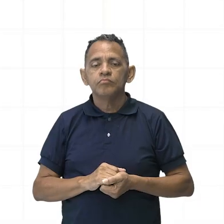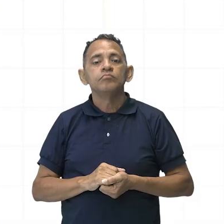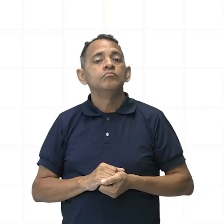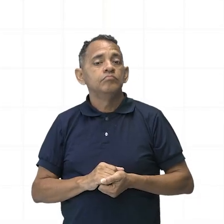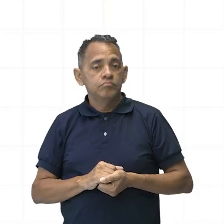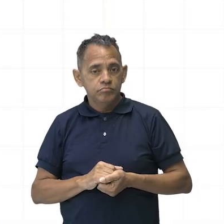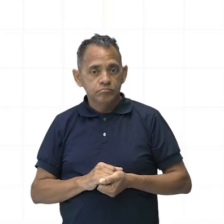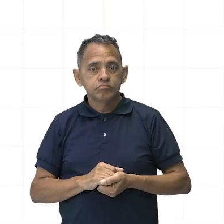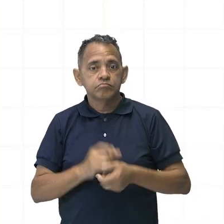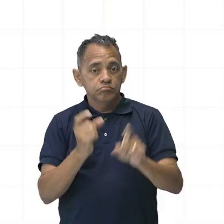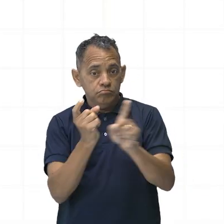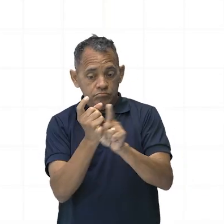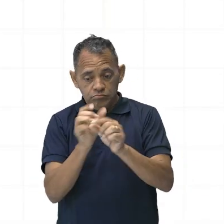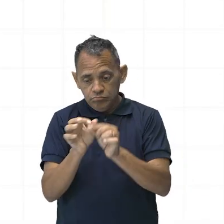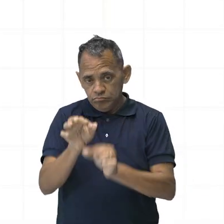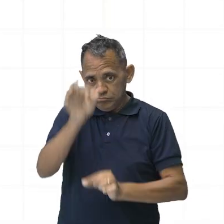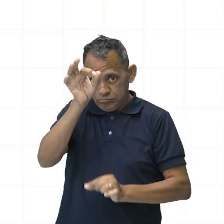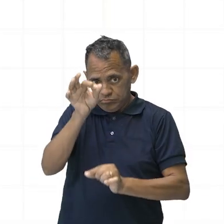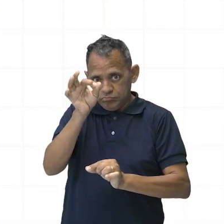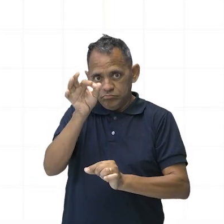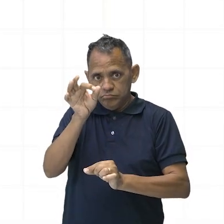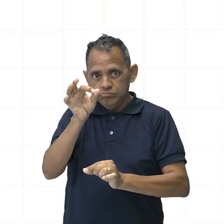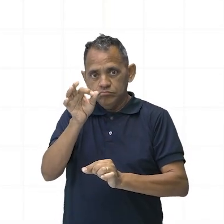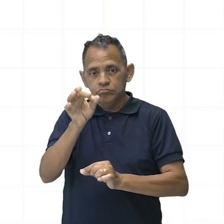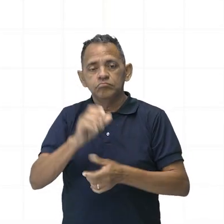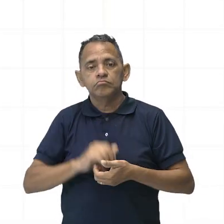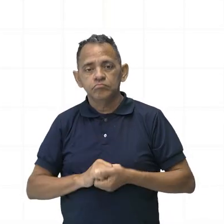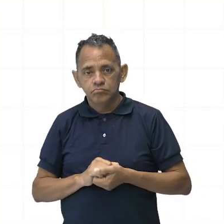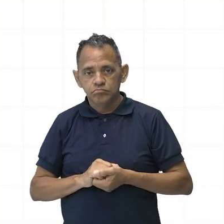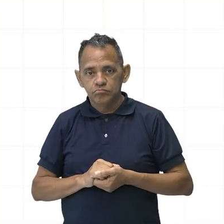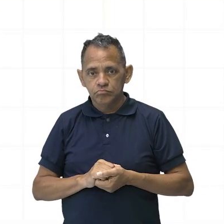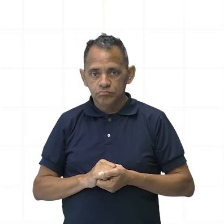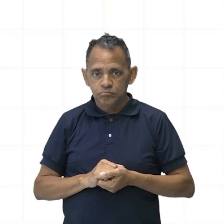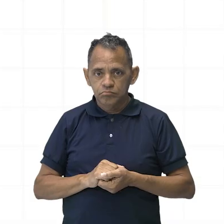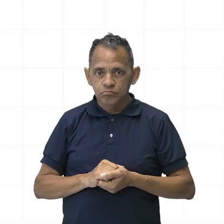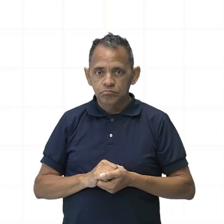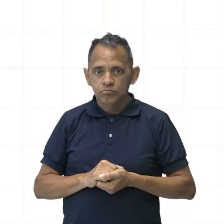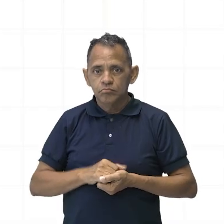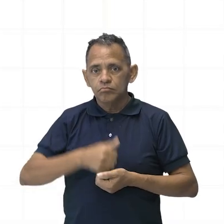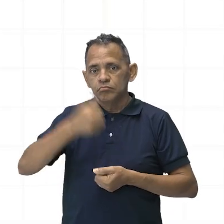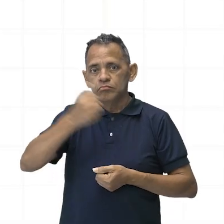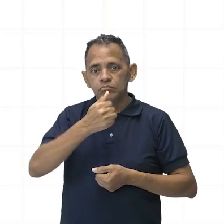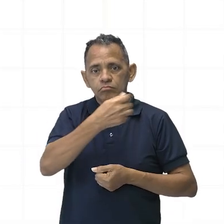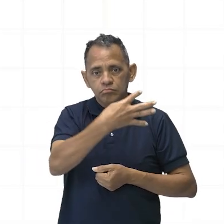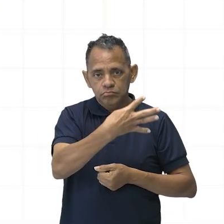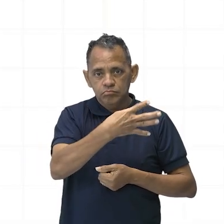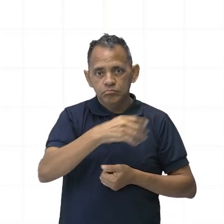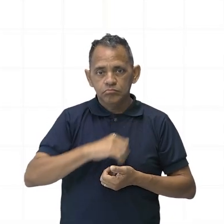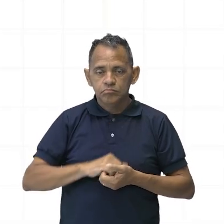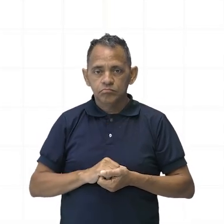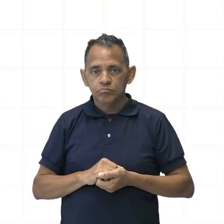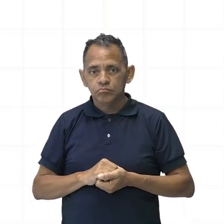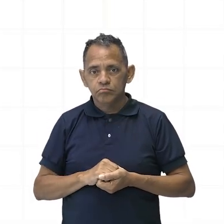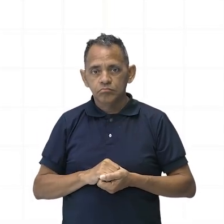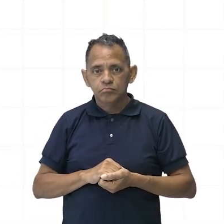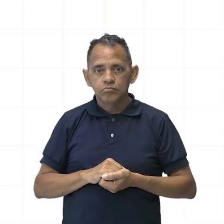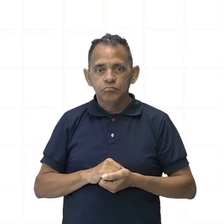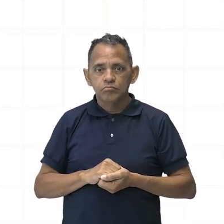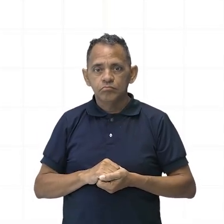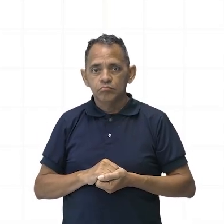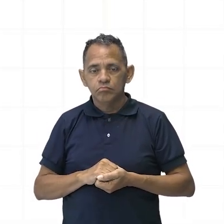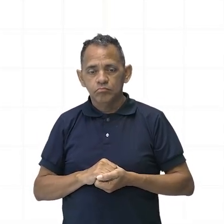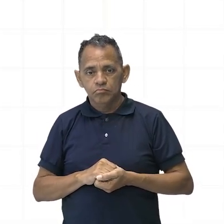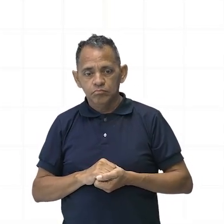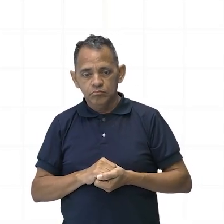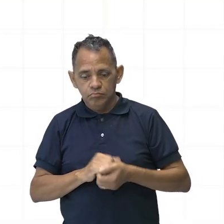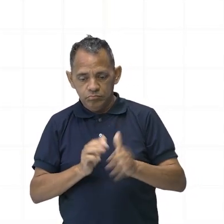a altura da minha coluna. A primeira frequência, ela é 4. Então, ou seja, o 4 vai estar entre